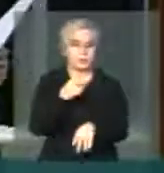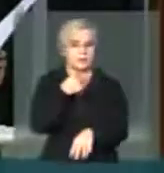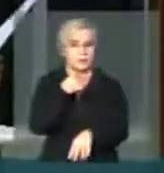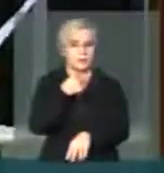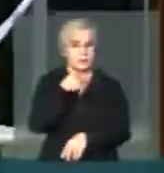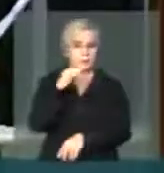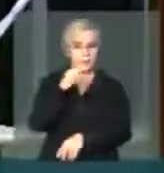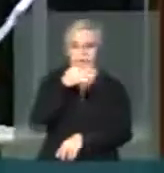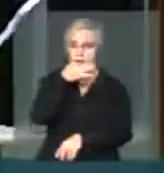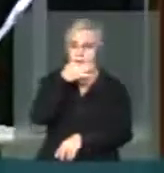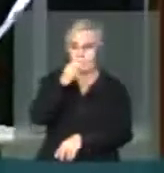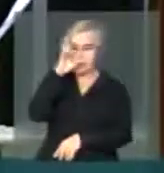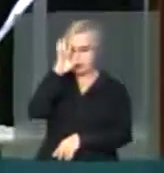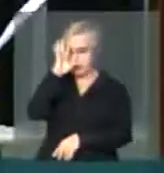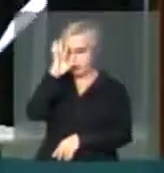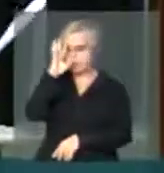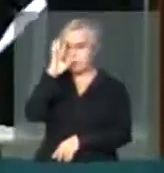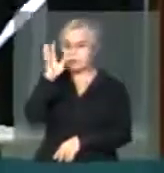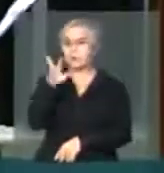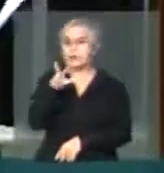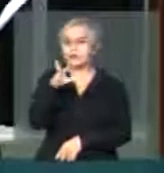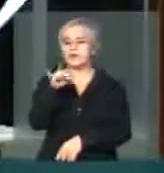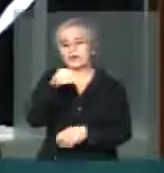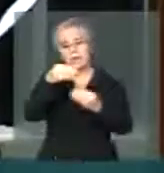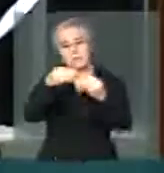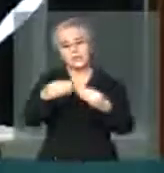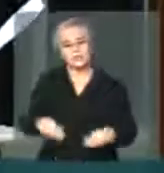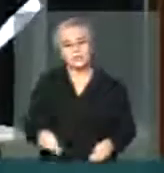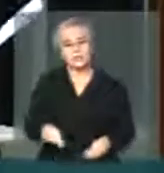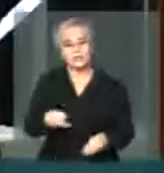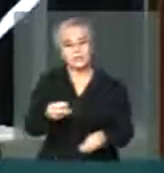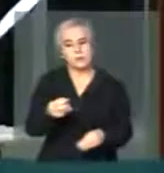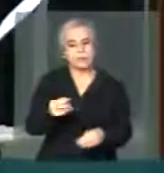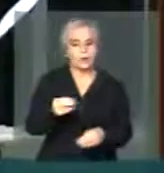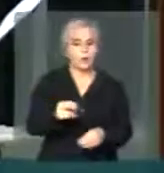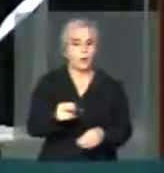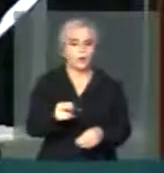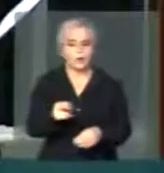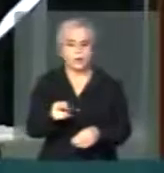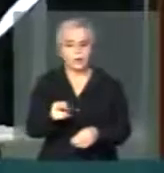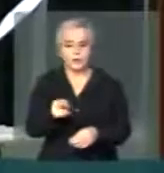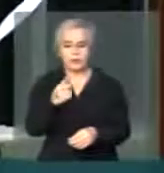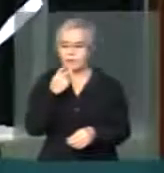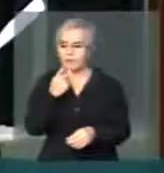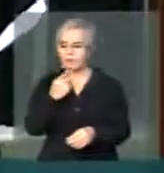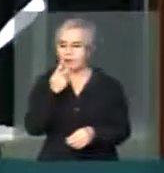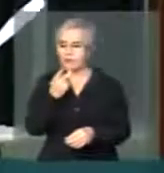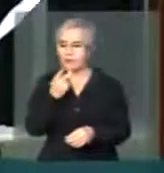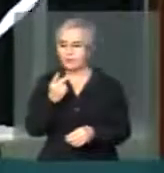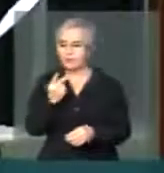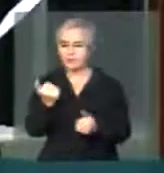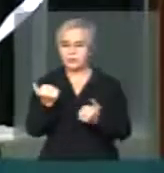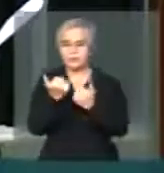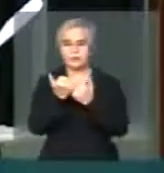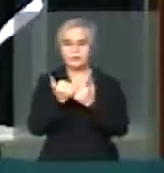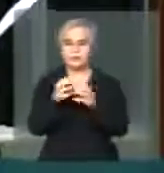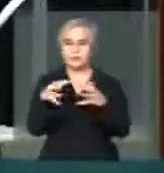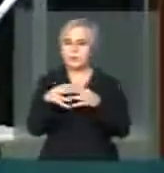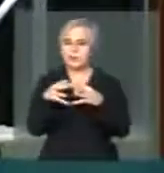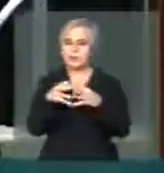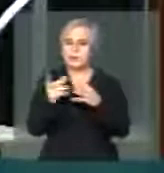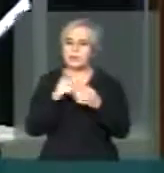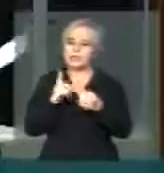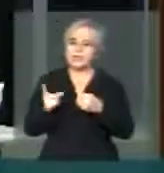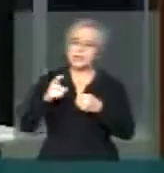causem prejuízo de modo exclusivo ou preponderante aos acionistas minoritários, preservando